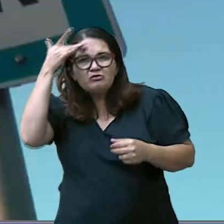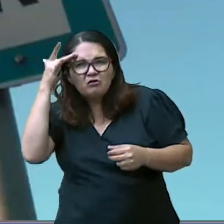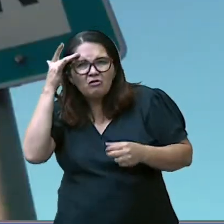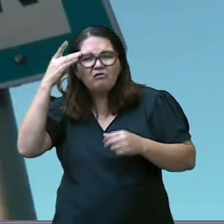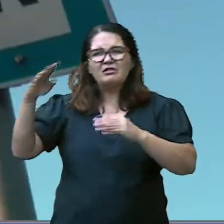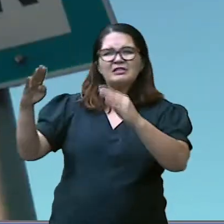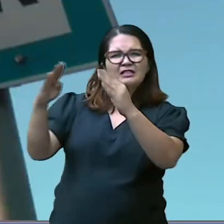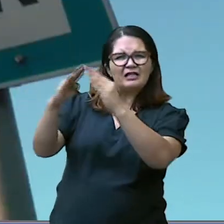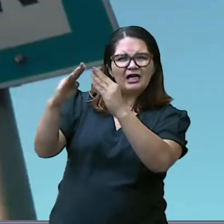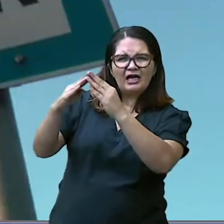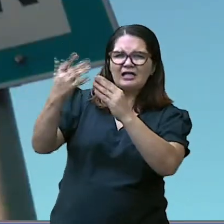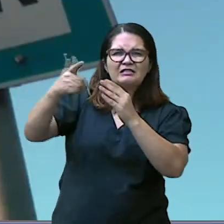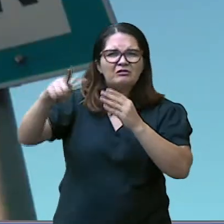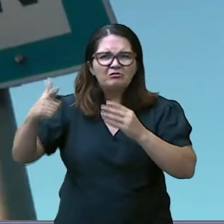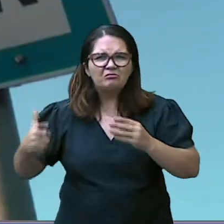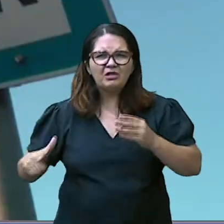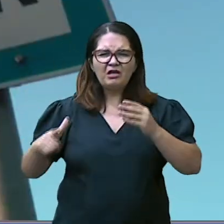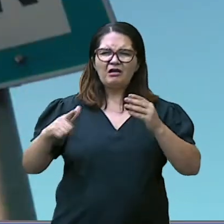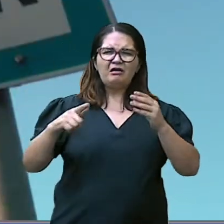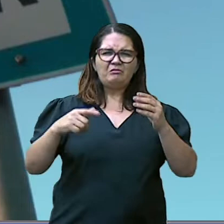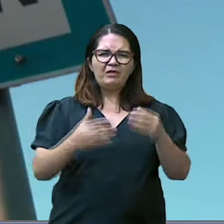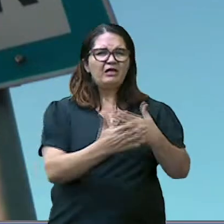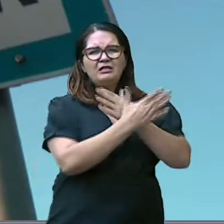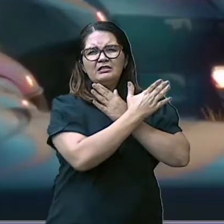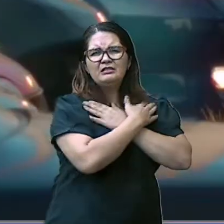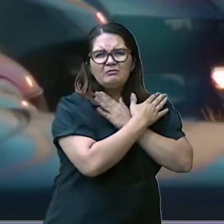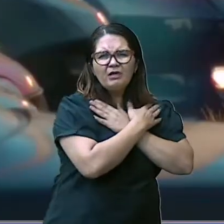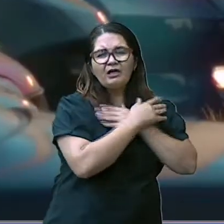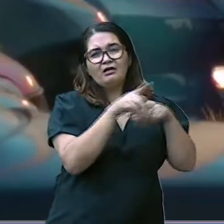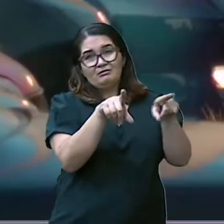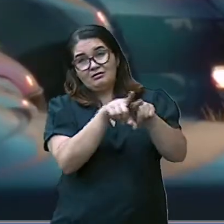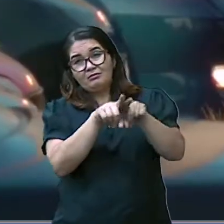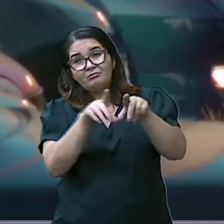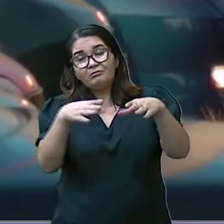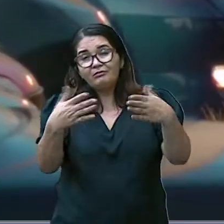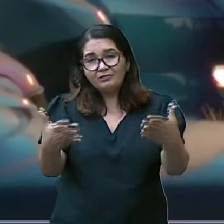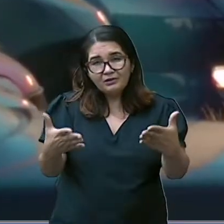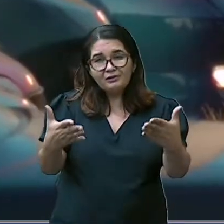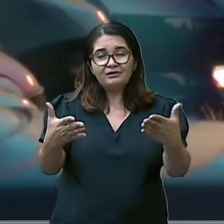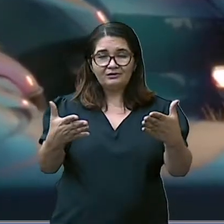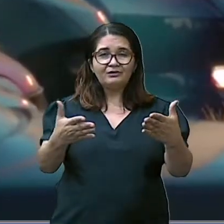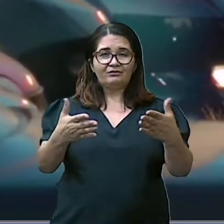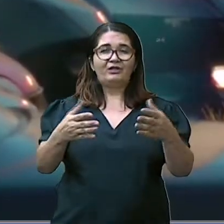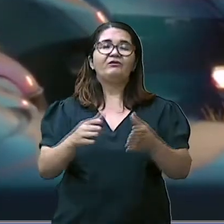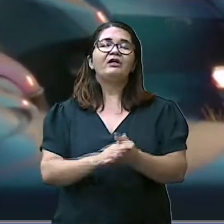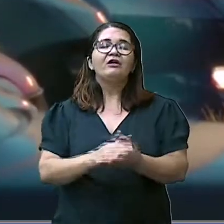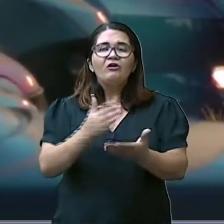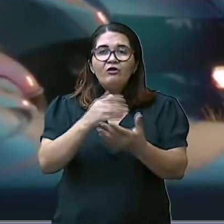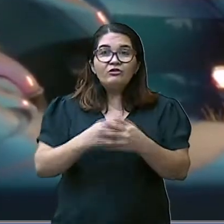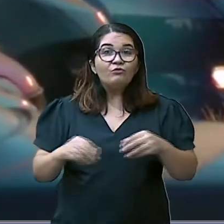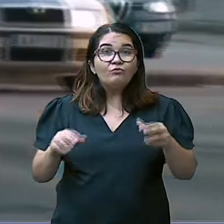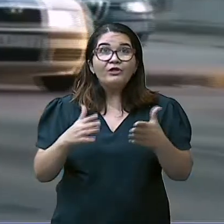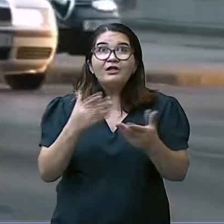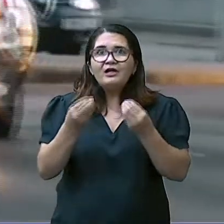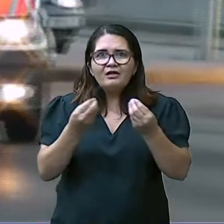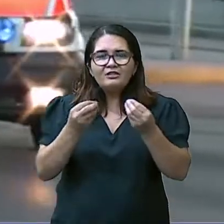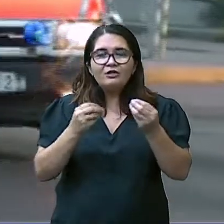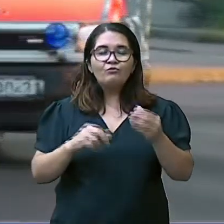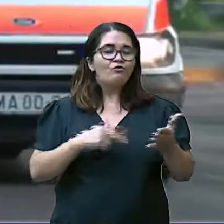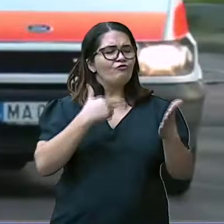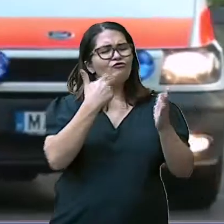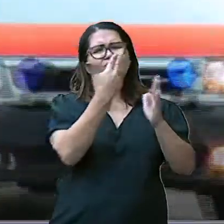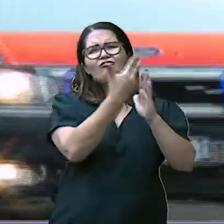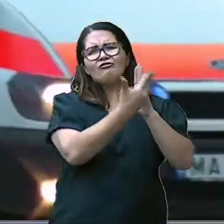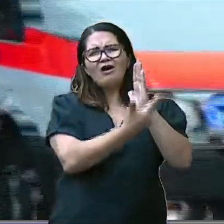habitação, sem um trabalho formal. São muitos dos problemas que as